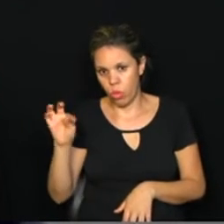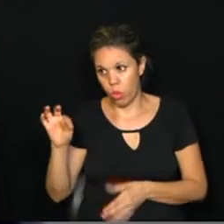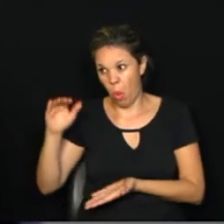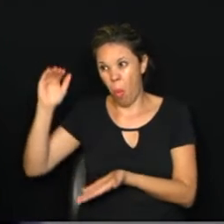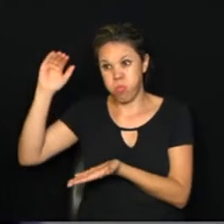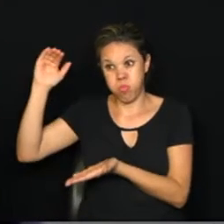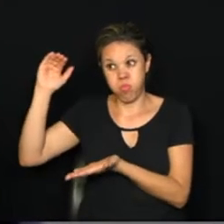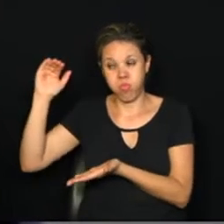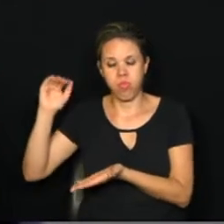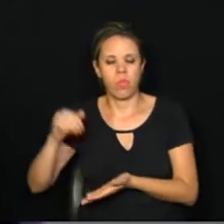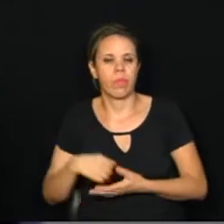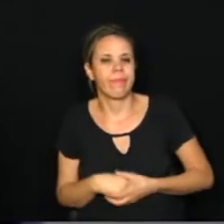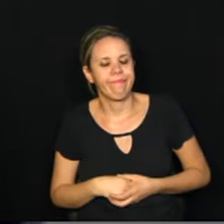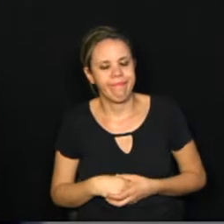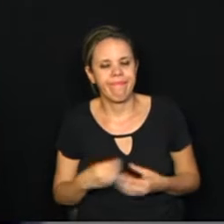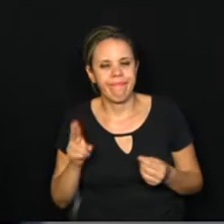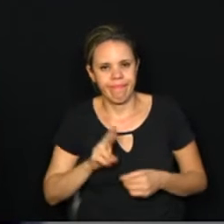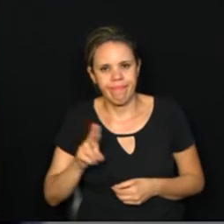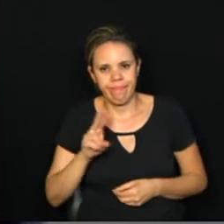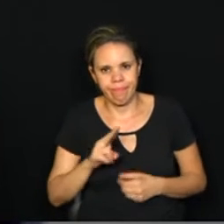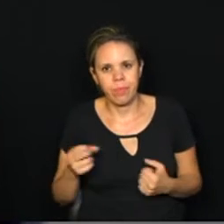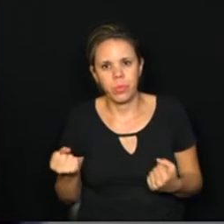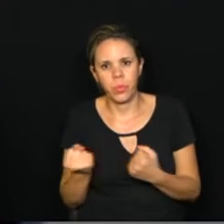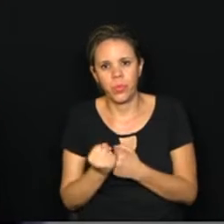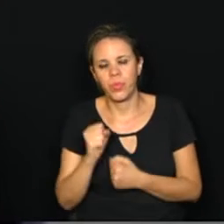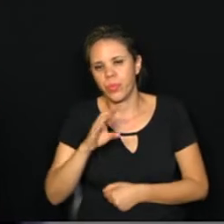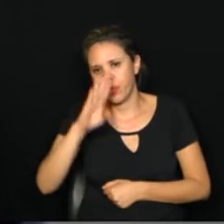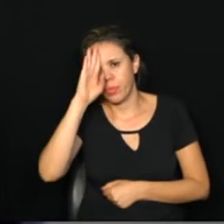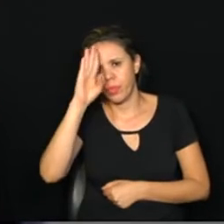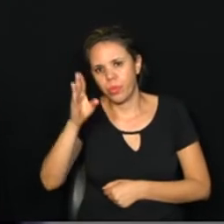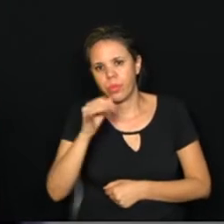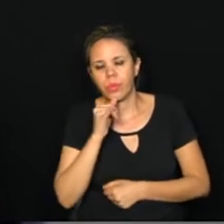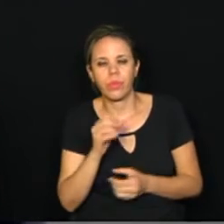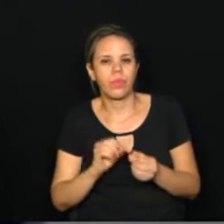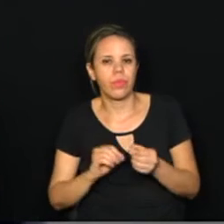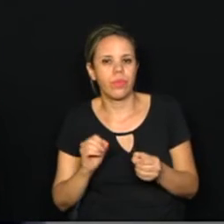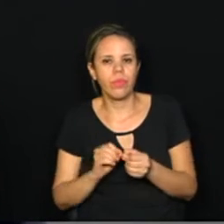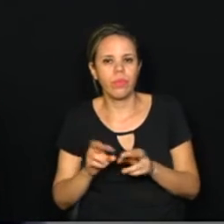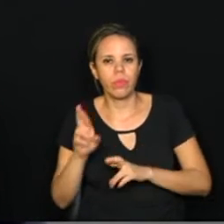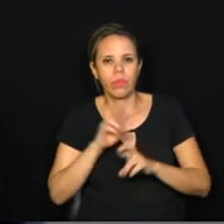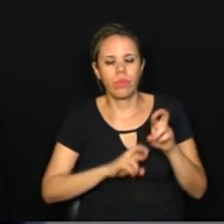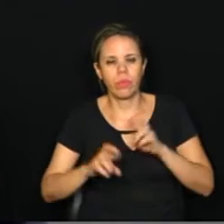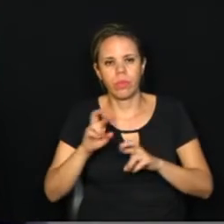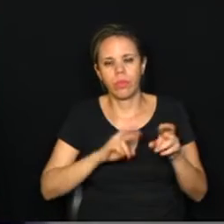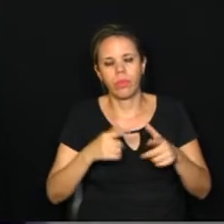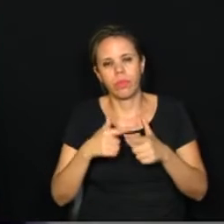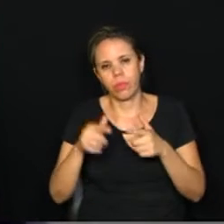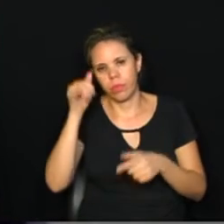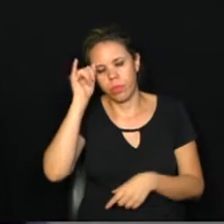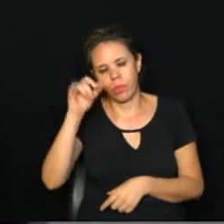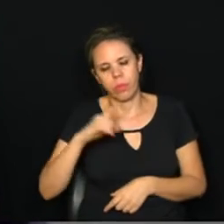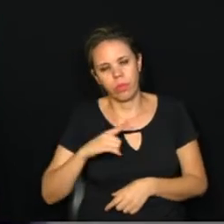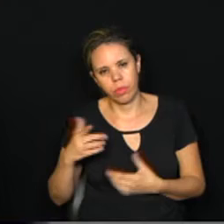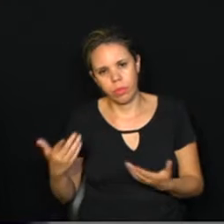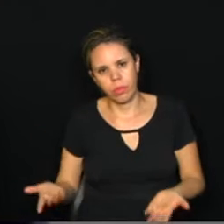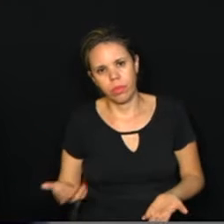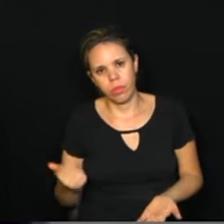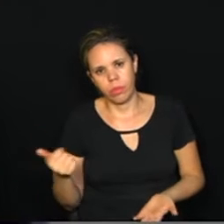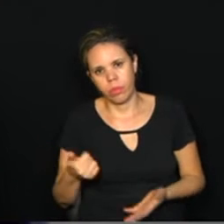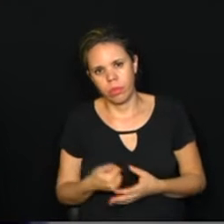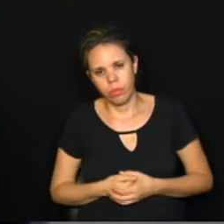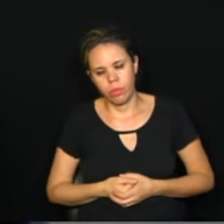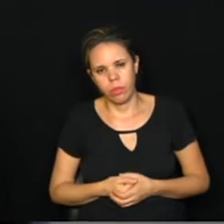litros, que ele serve como apoio, principalmente quando se realiza as vistorias preventivas, você tem pelo menos um